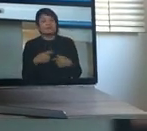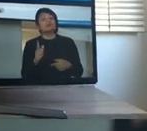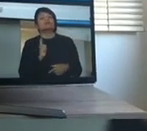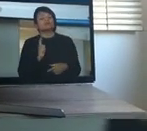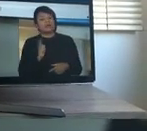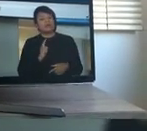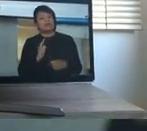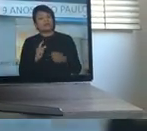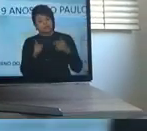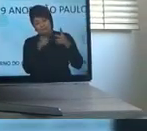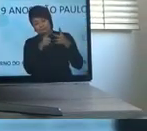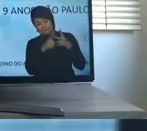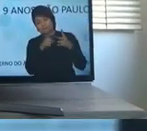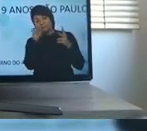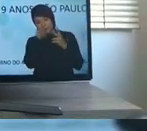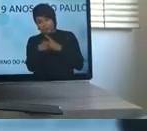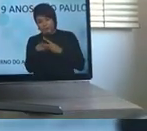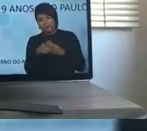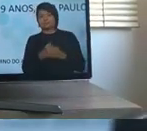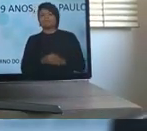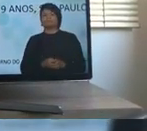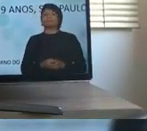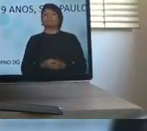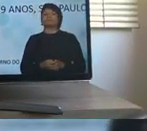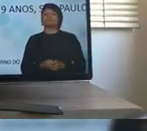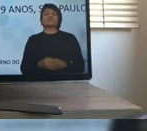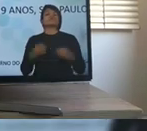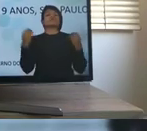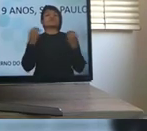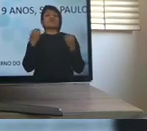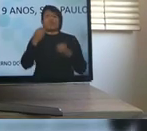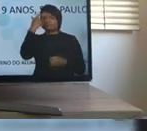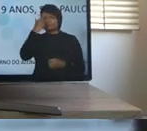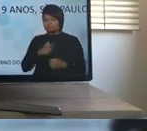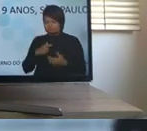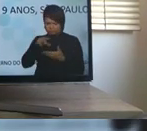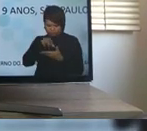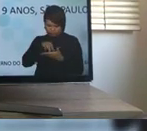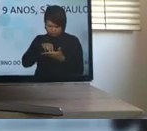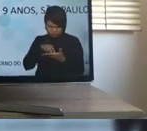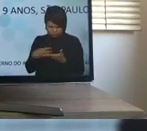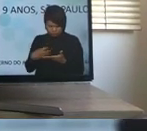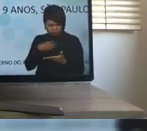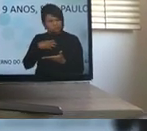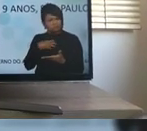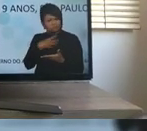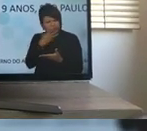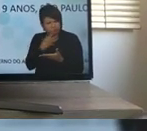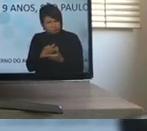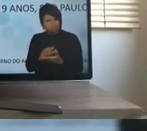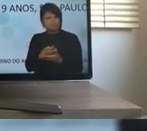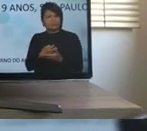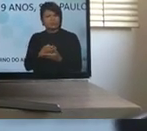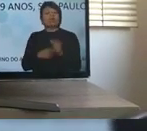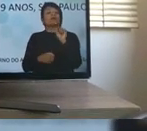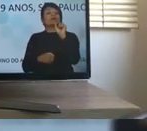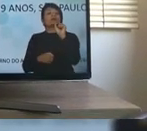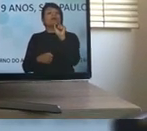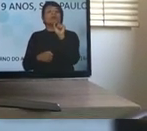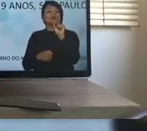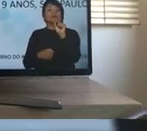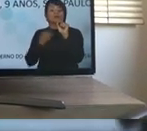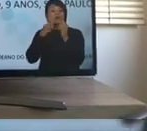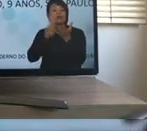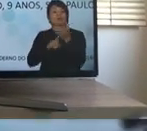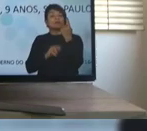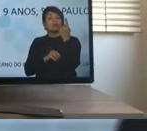segunda pergunta. Como o leitor se identifica? Quem é o leitor mesmo? Um aluno,